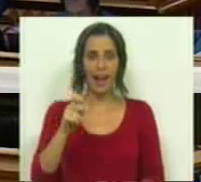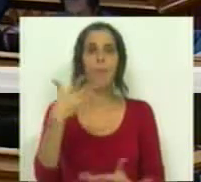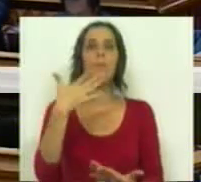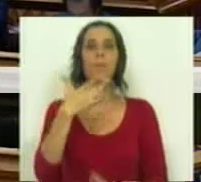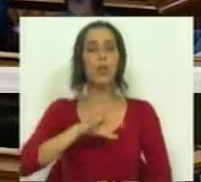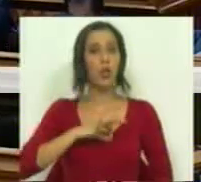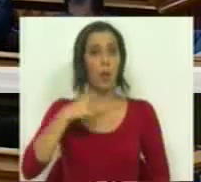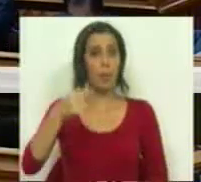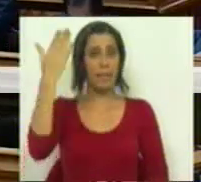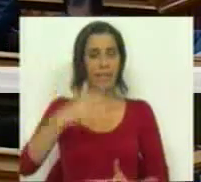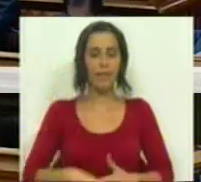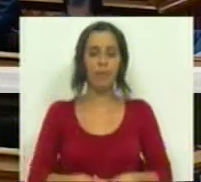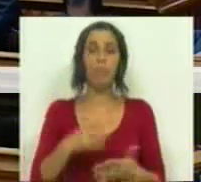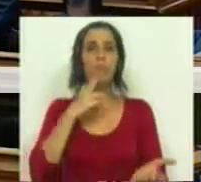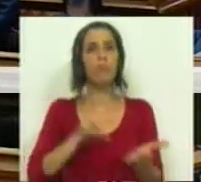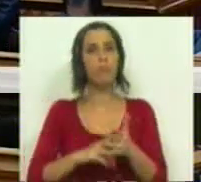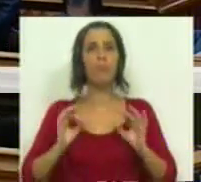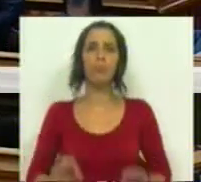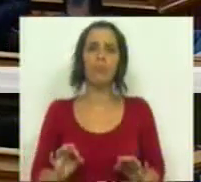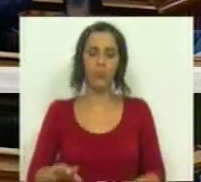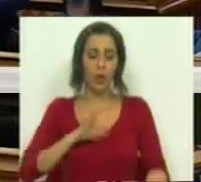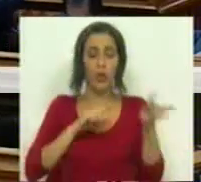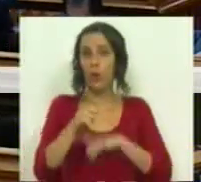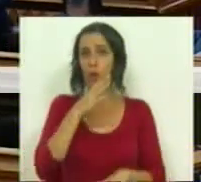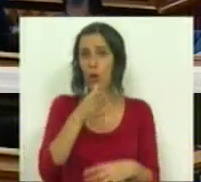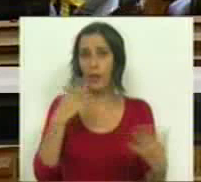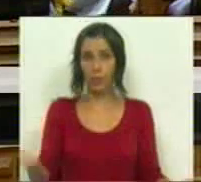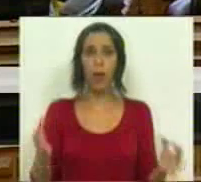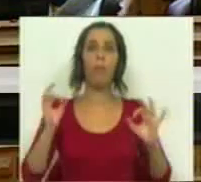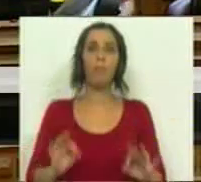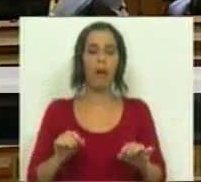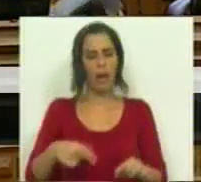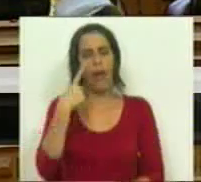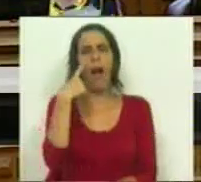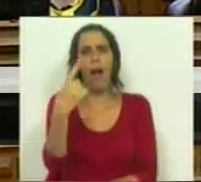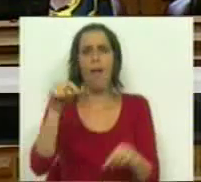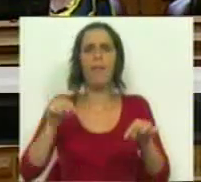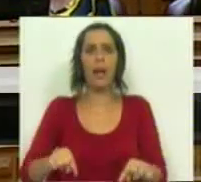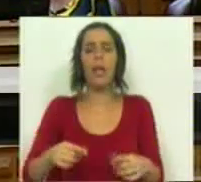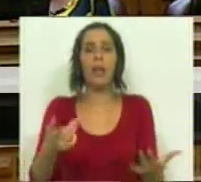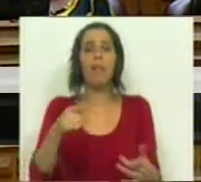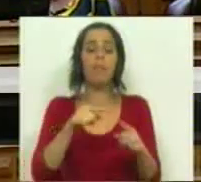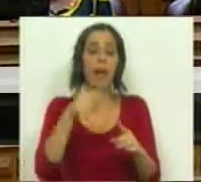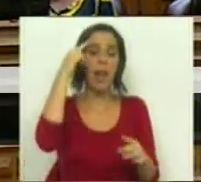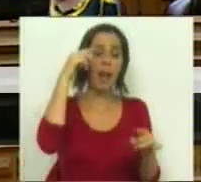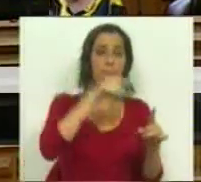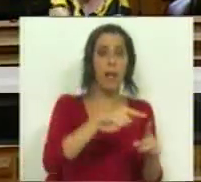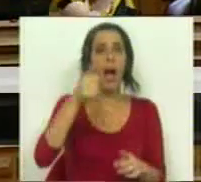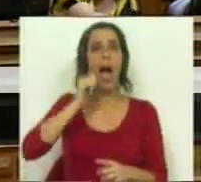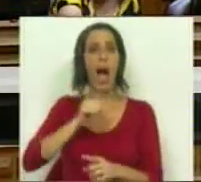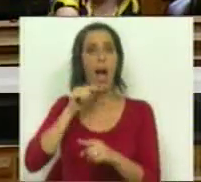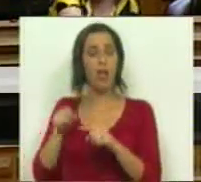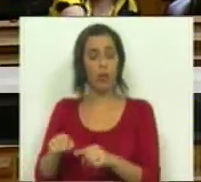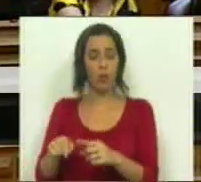Muito obrigado, Sr. Presidente. O que é facto, senhoras e senhores deputados, e é aqui reconhecido, é que quer na Madeira, quer